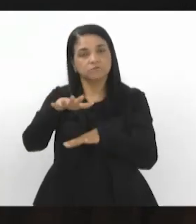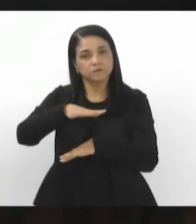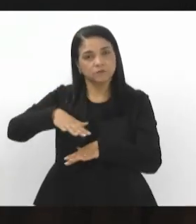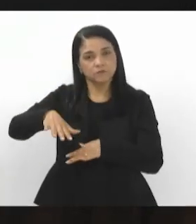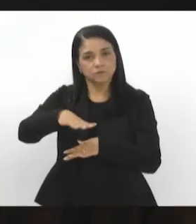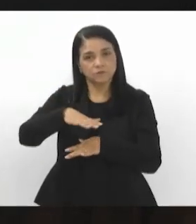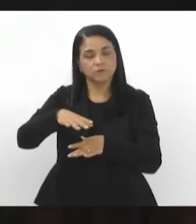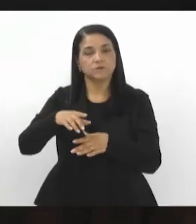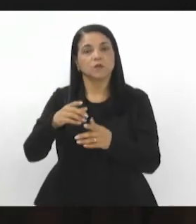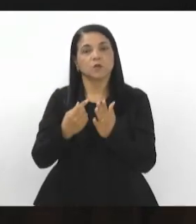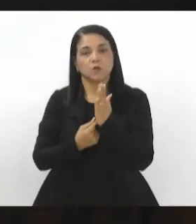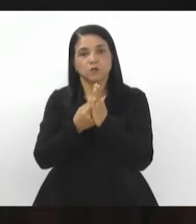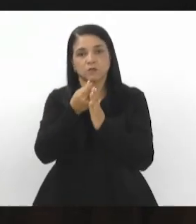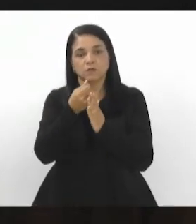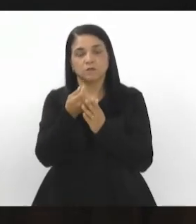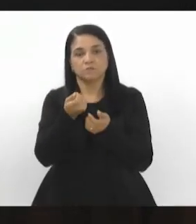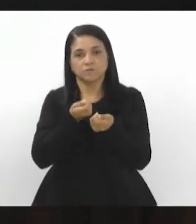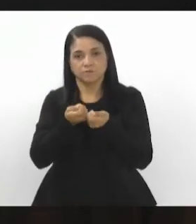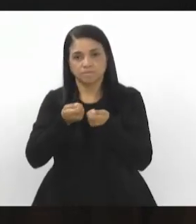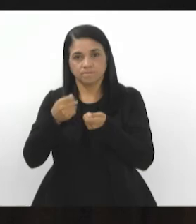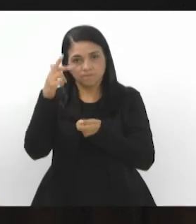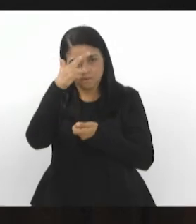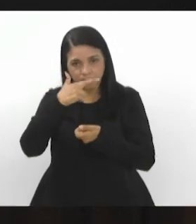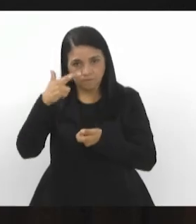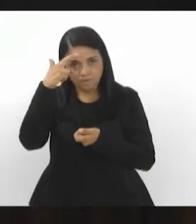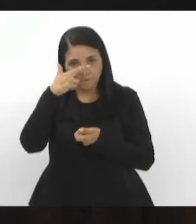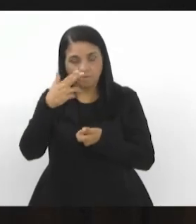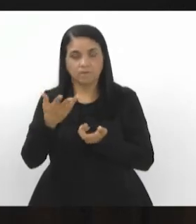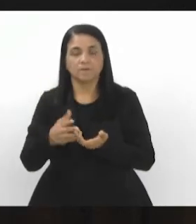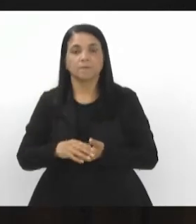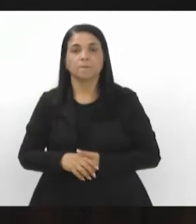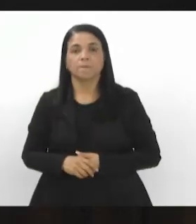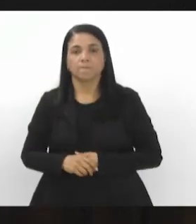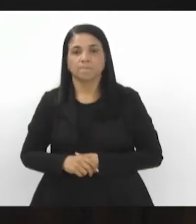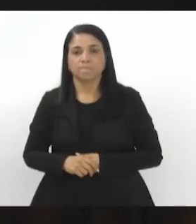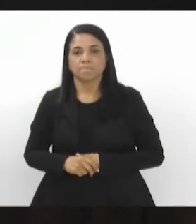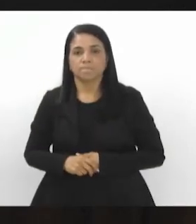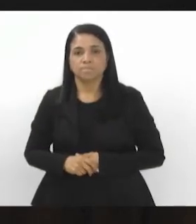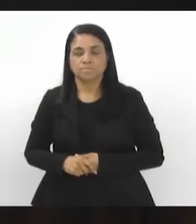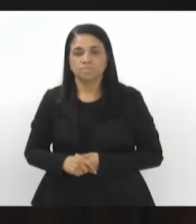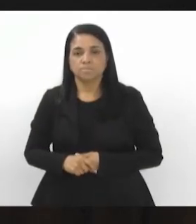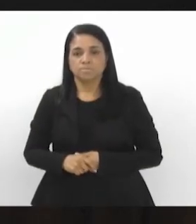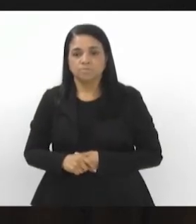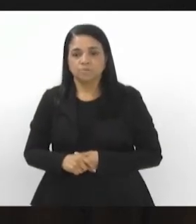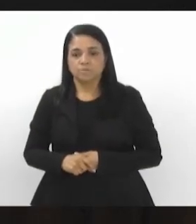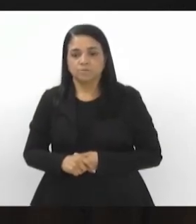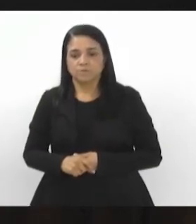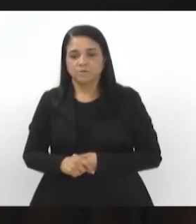Regional e de Orçamento, Finanças, Fiscalização Financeira e Controle.